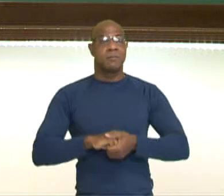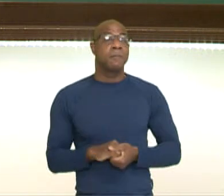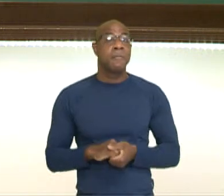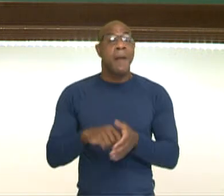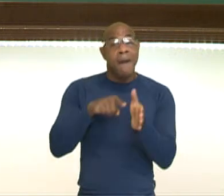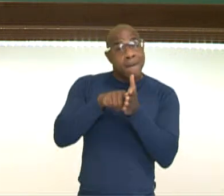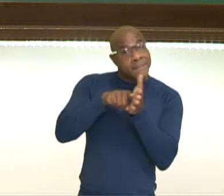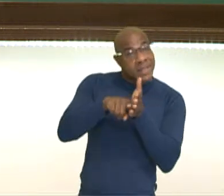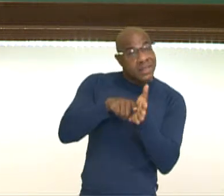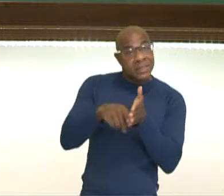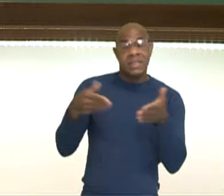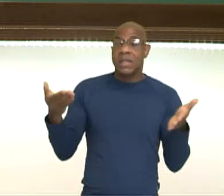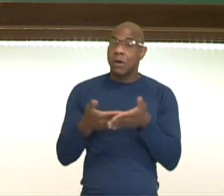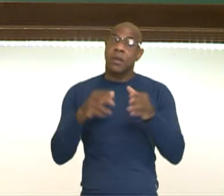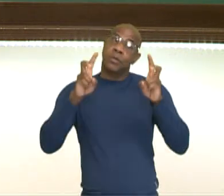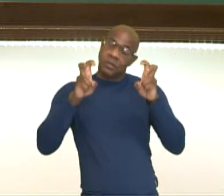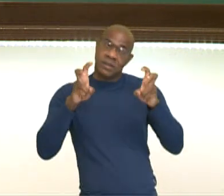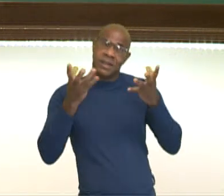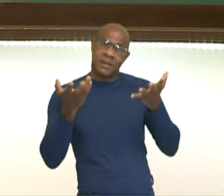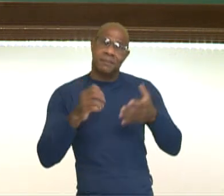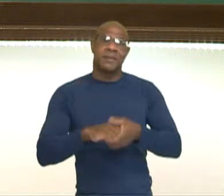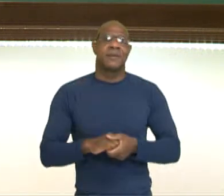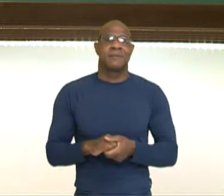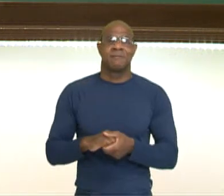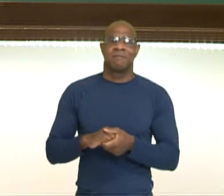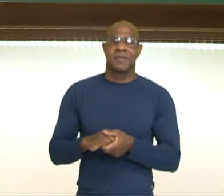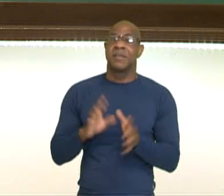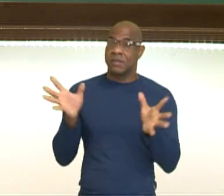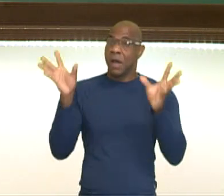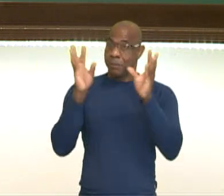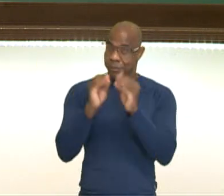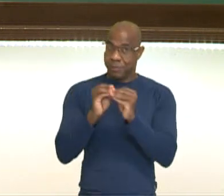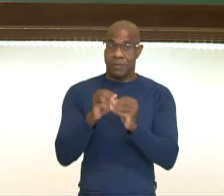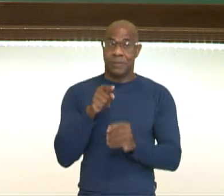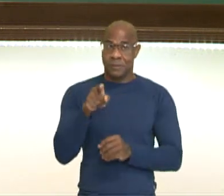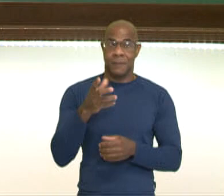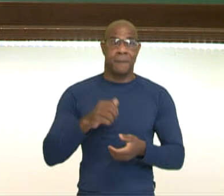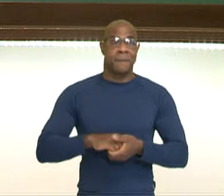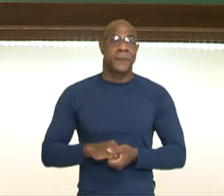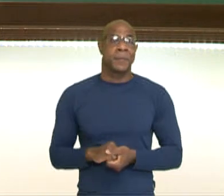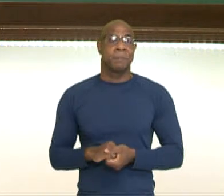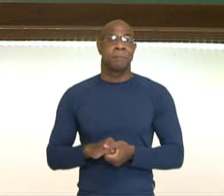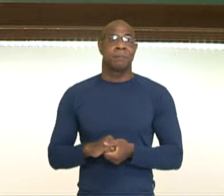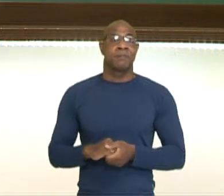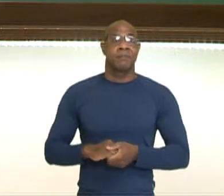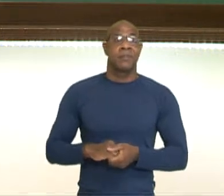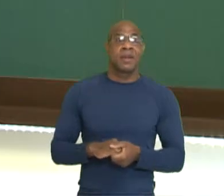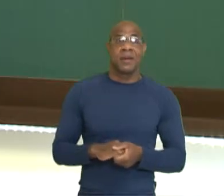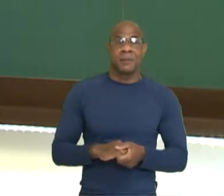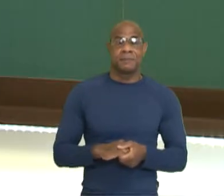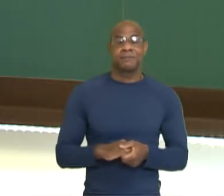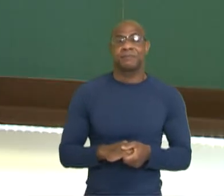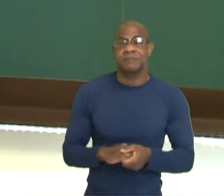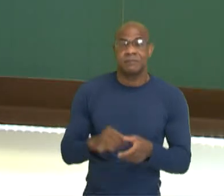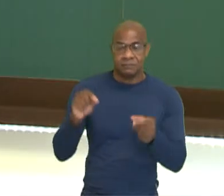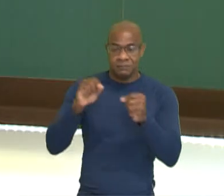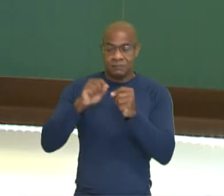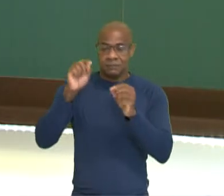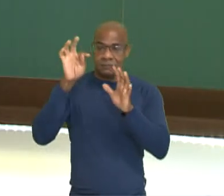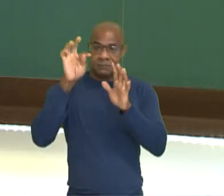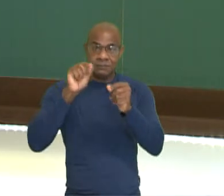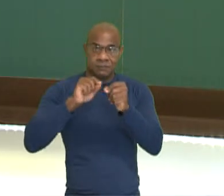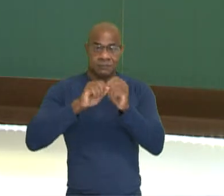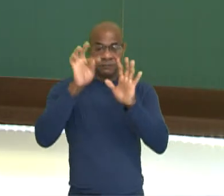Pesquise sobre esse assunto, leia mais, eu já te dei uma boa resenha aqui. A produção de texto, propriamente dita, como